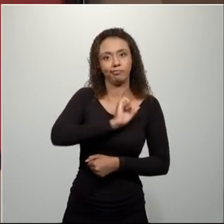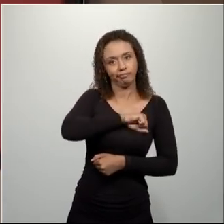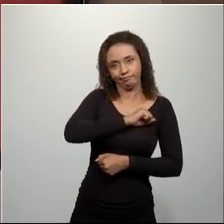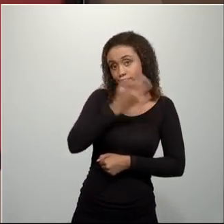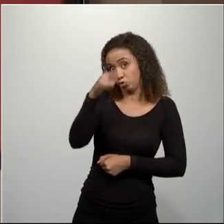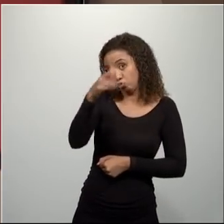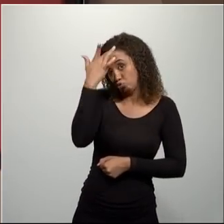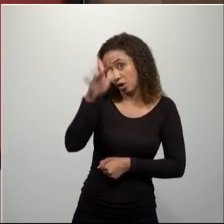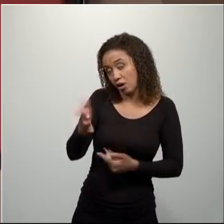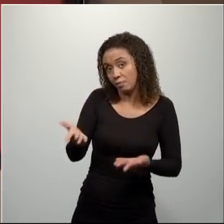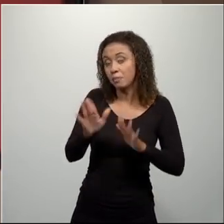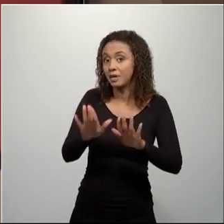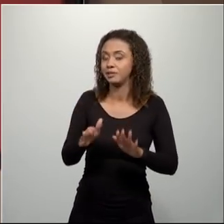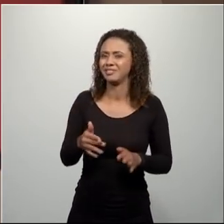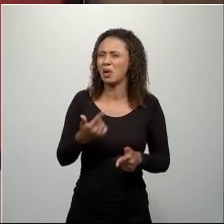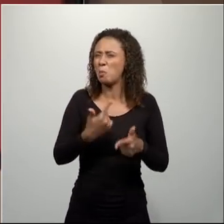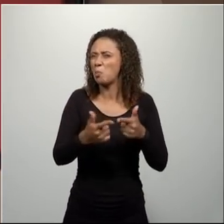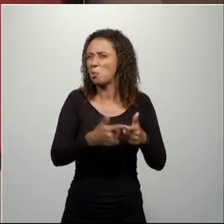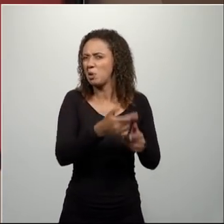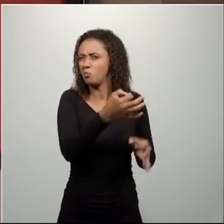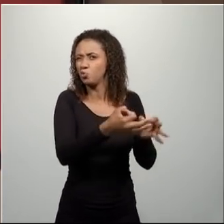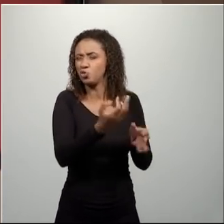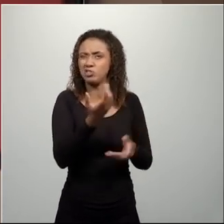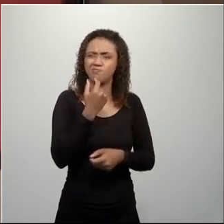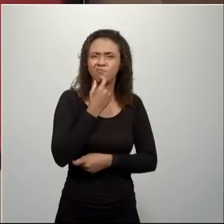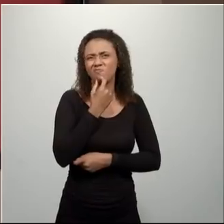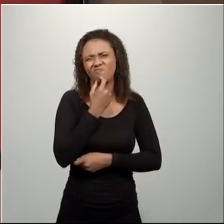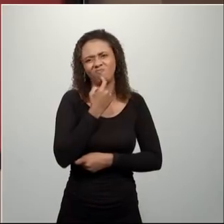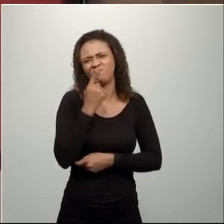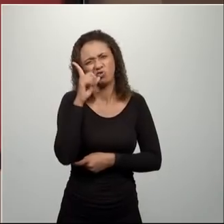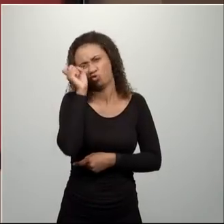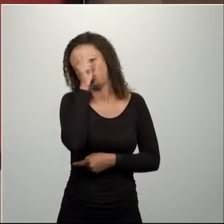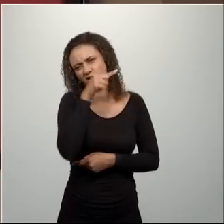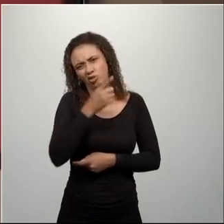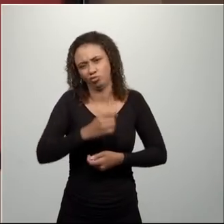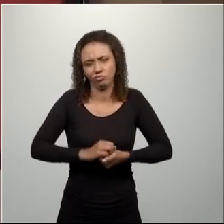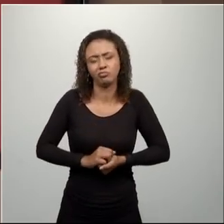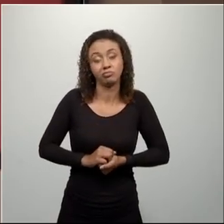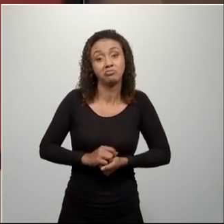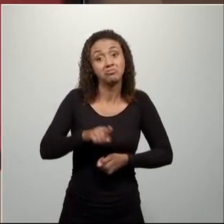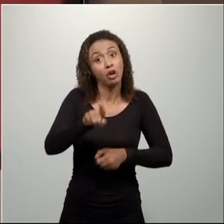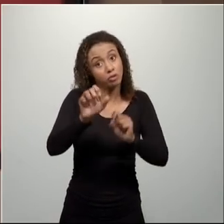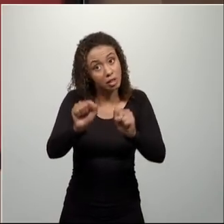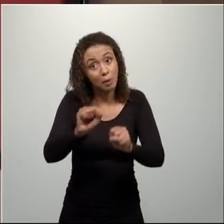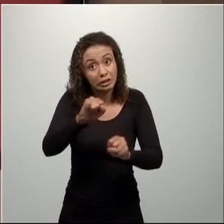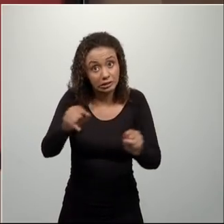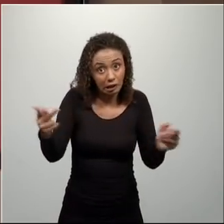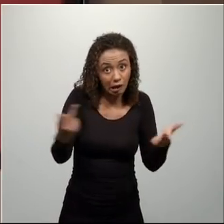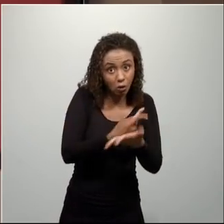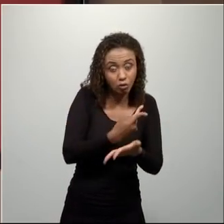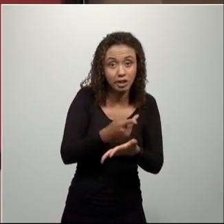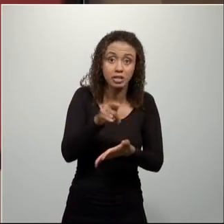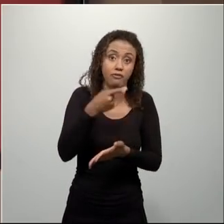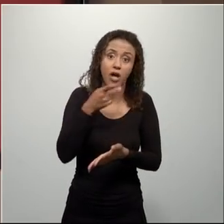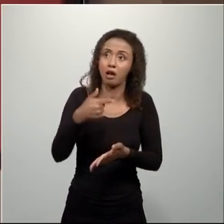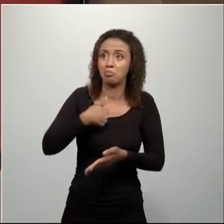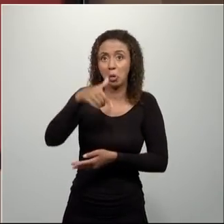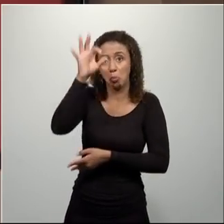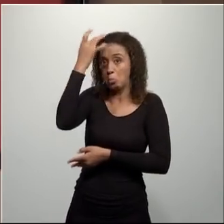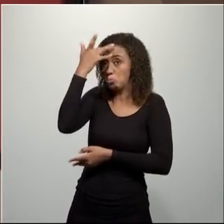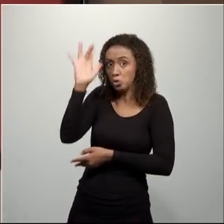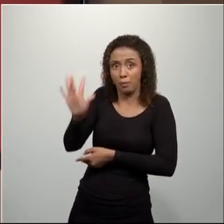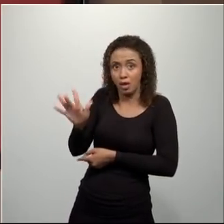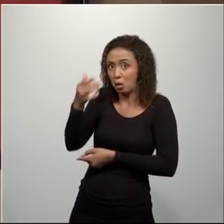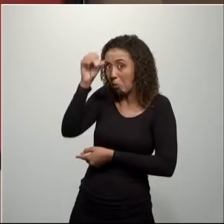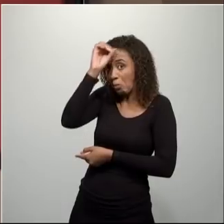com relação a ter problemas legais muito dificilmente você pode alegar que eu não sabia e de fato você